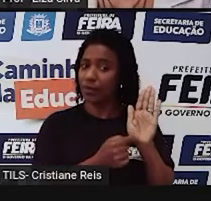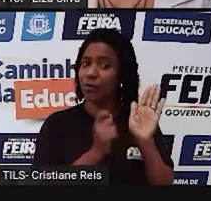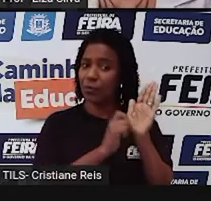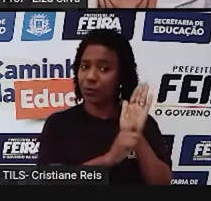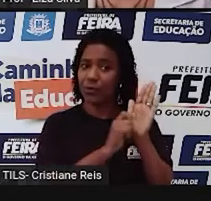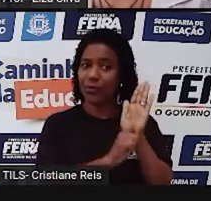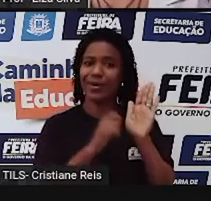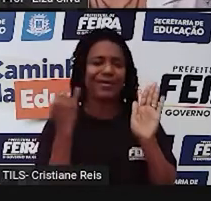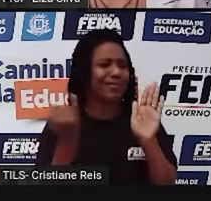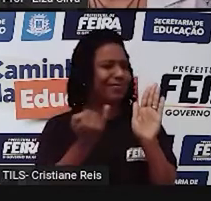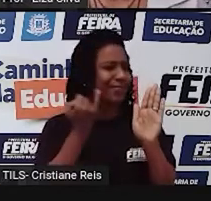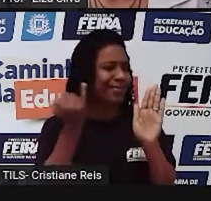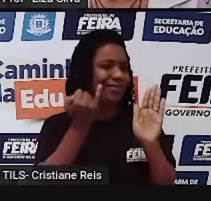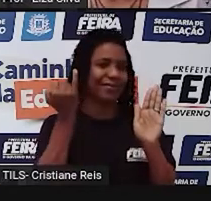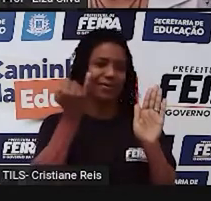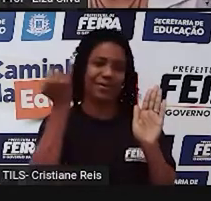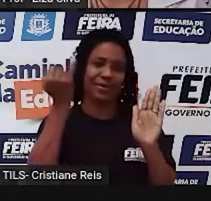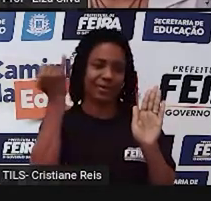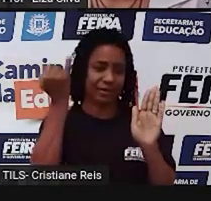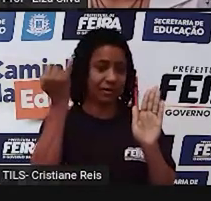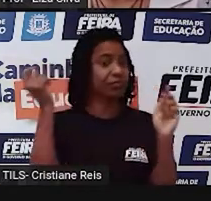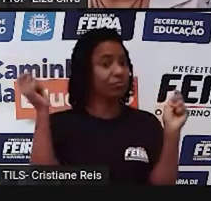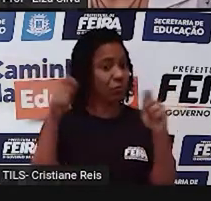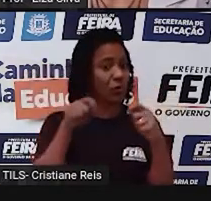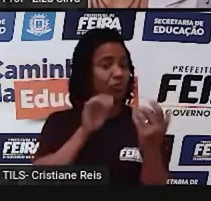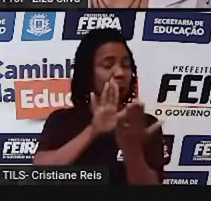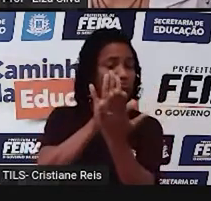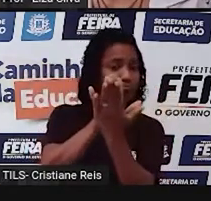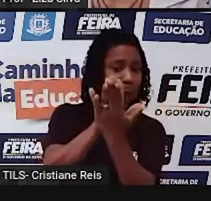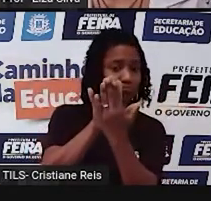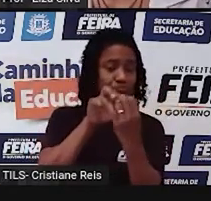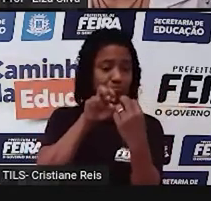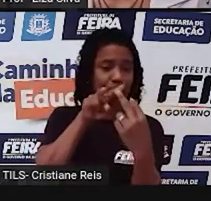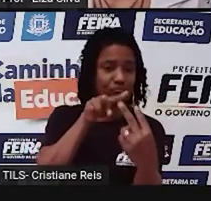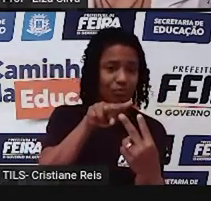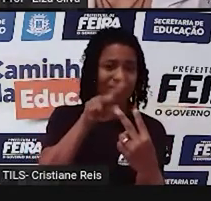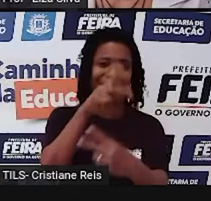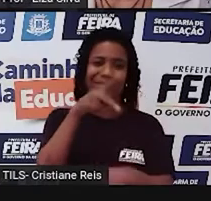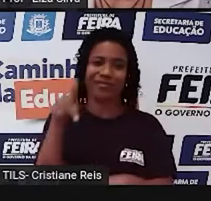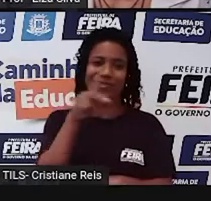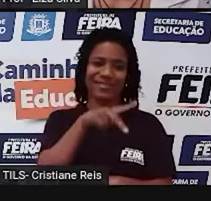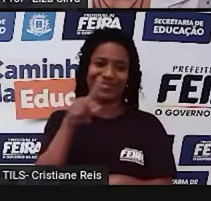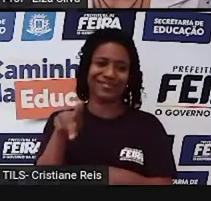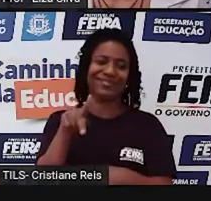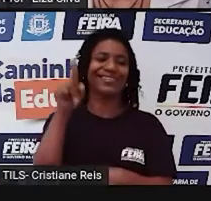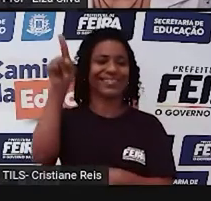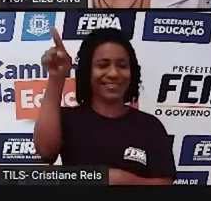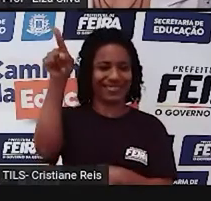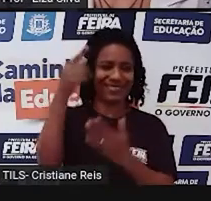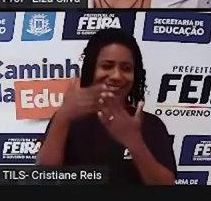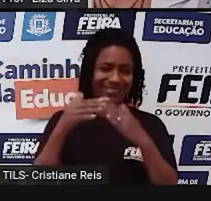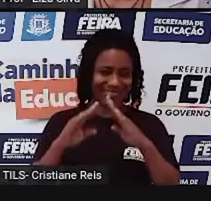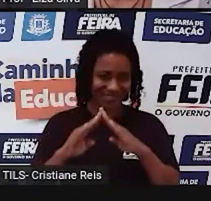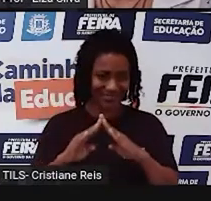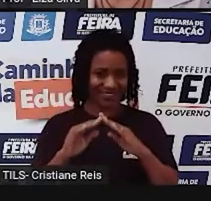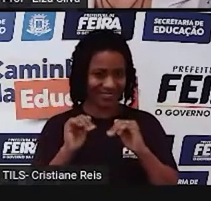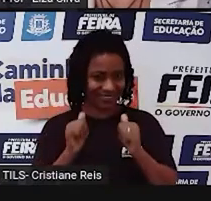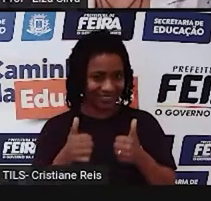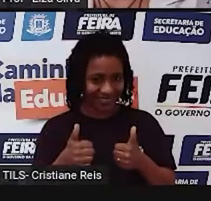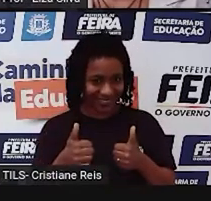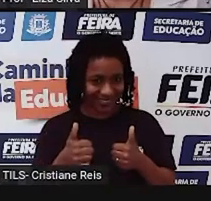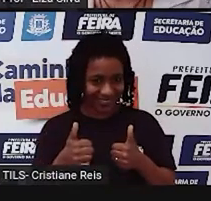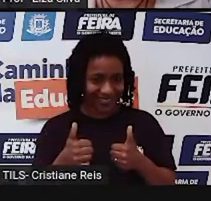e tirá-las na primeira oportunidade que você tiver com o seu professor ou sua professora. Ok, students?